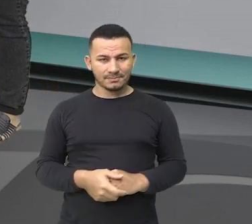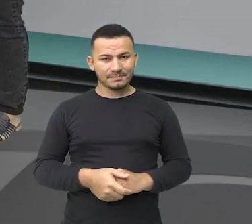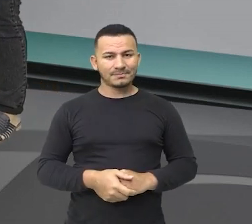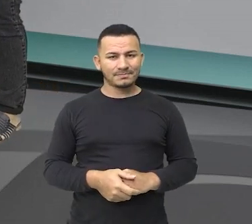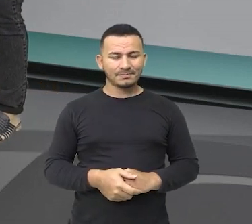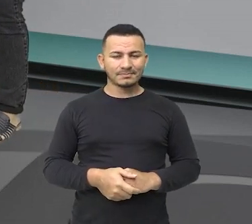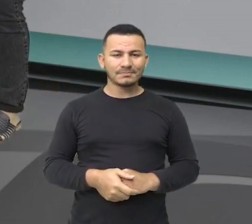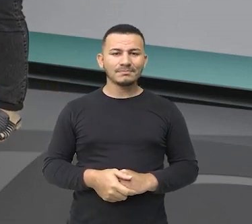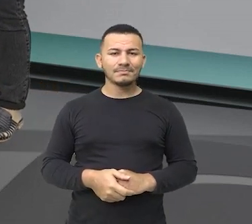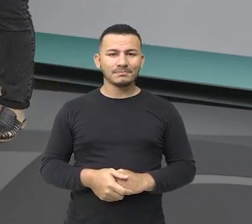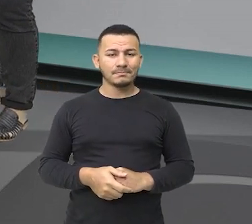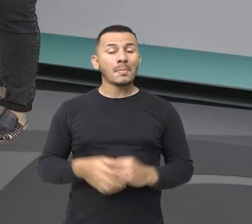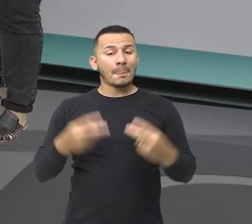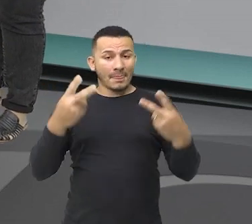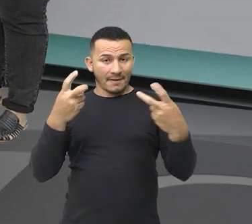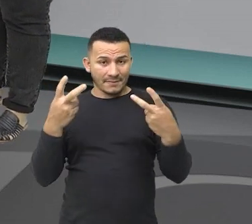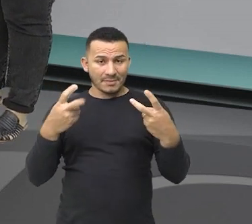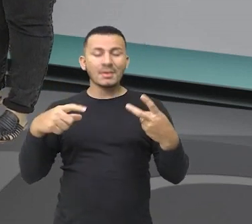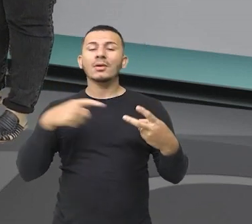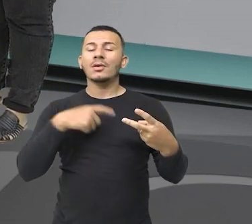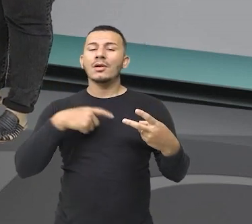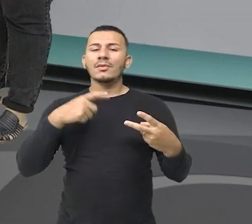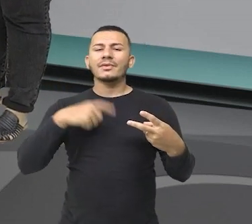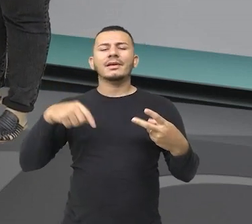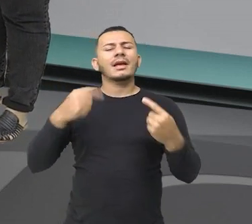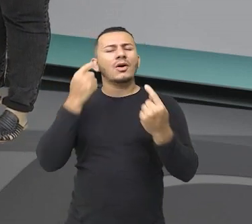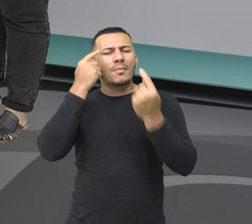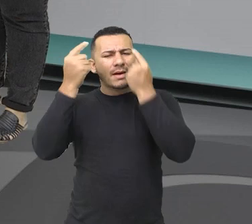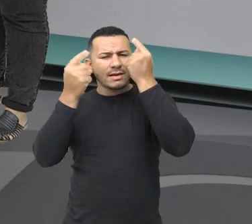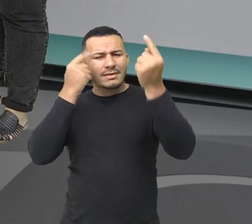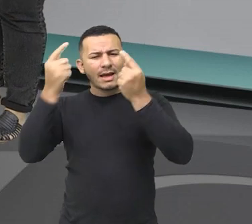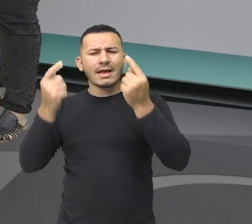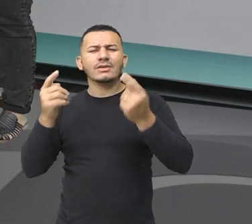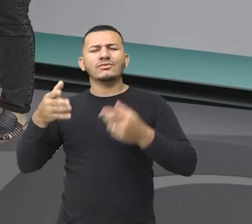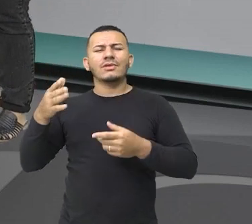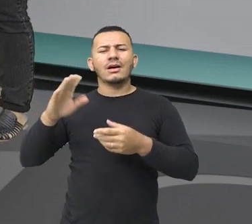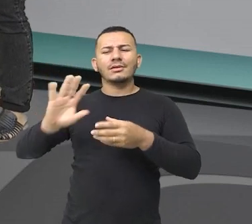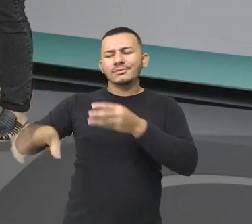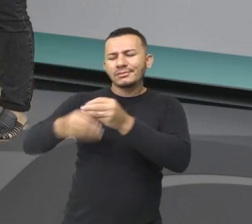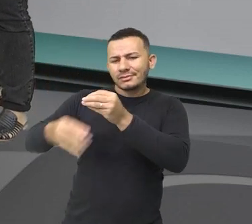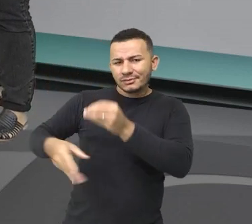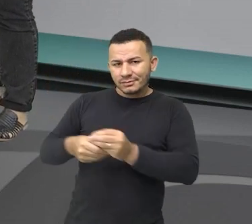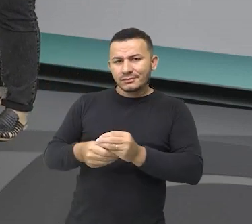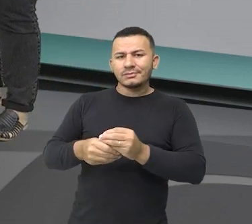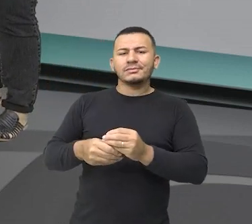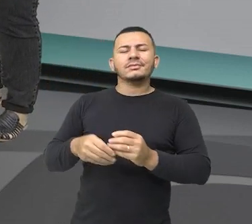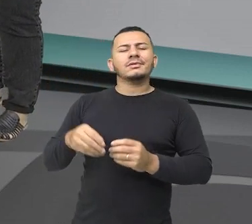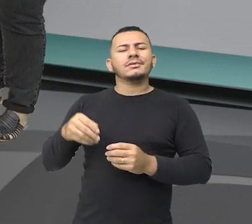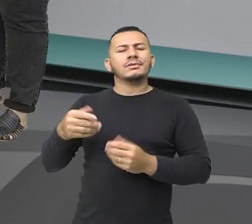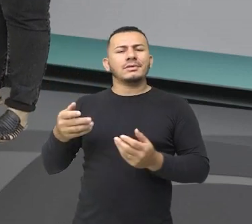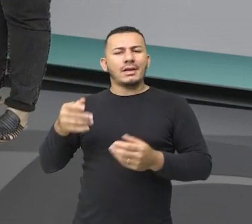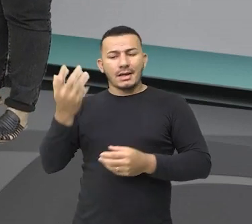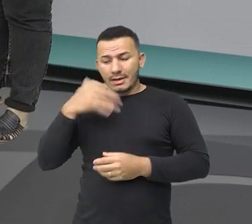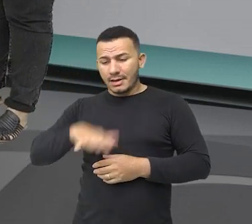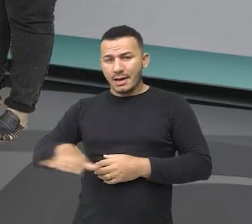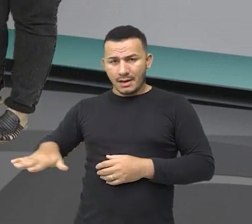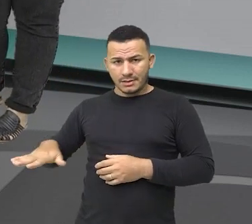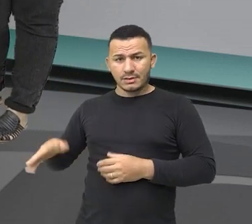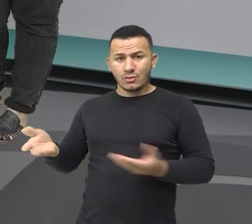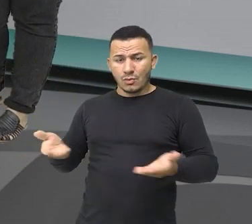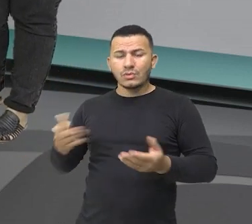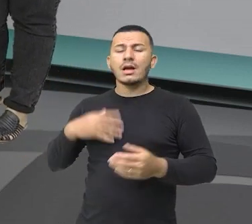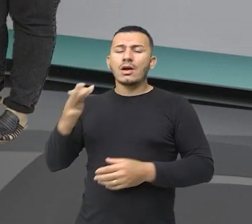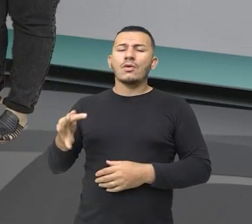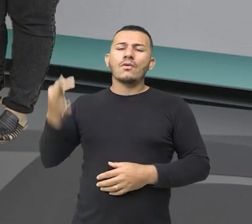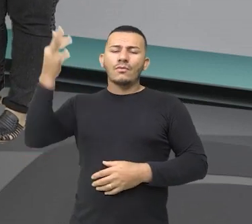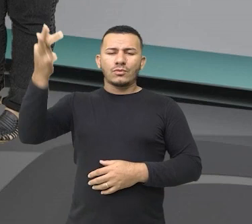é um pouco daquela ideia repetida, mas que é verdadeira, de que as crianças de hoje são o futuro da nossa